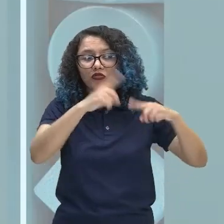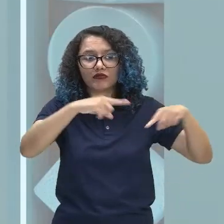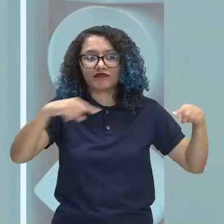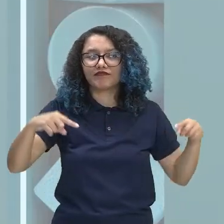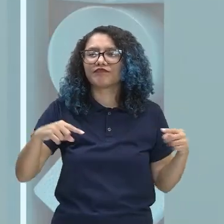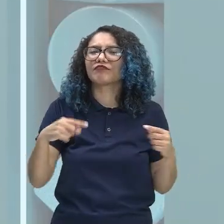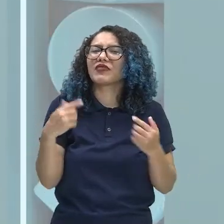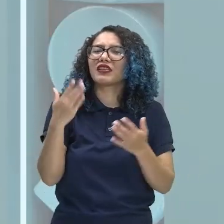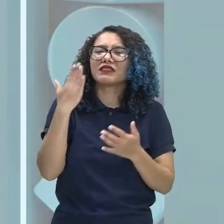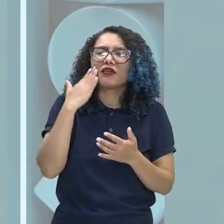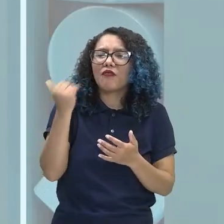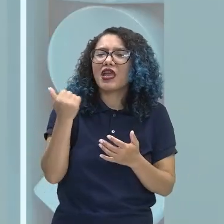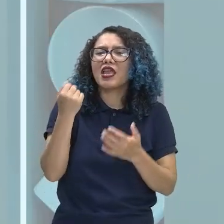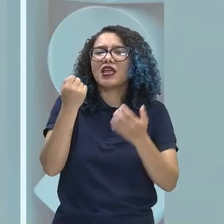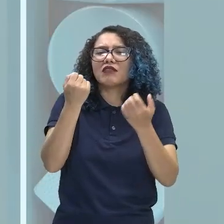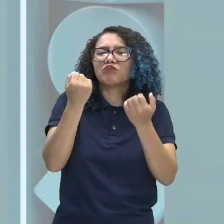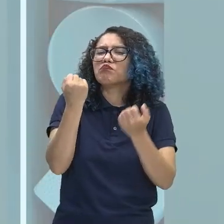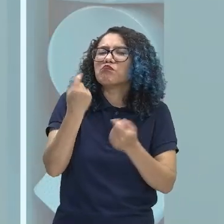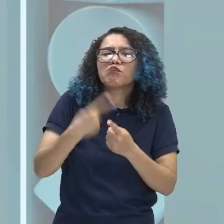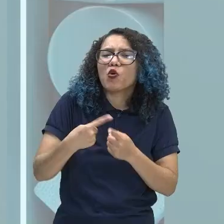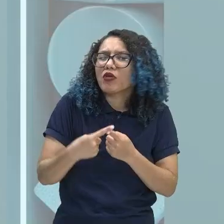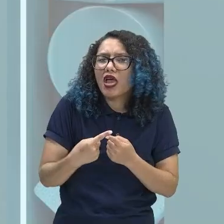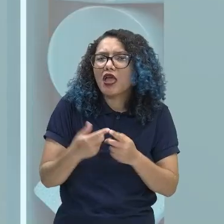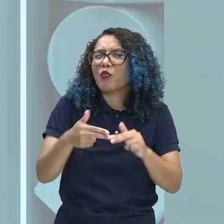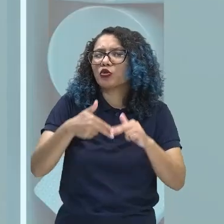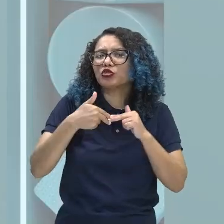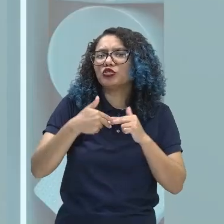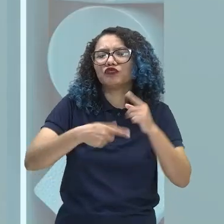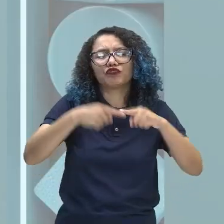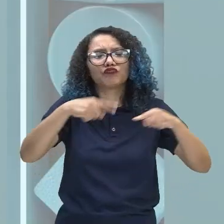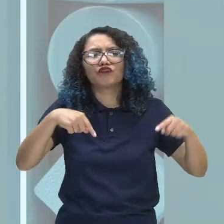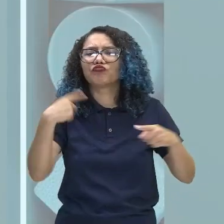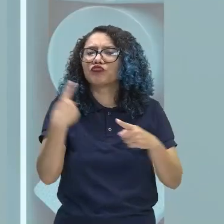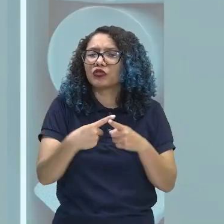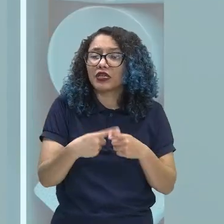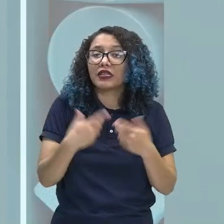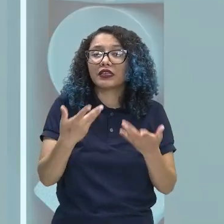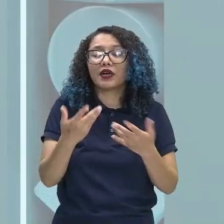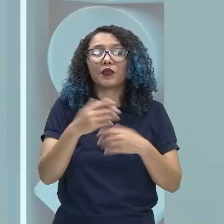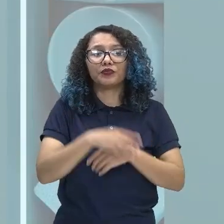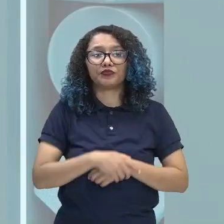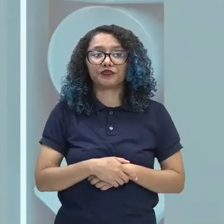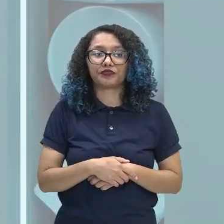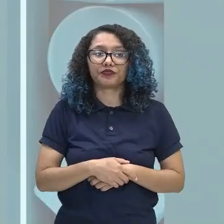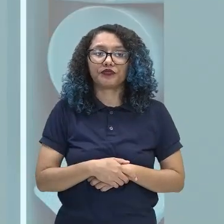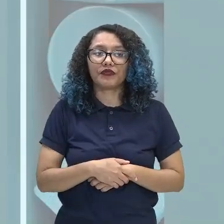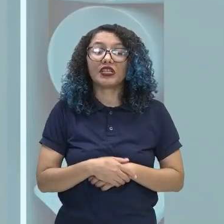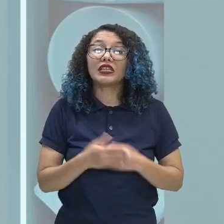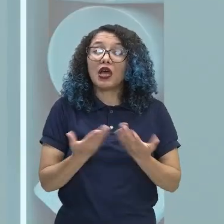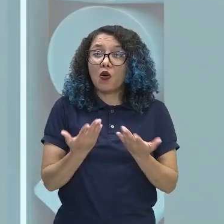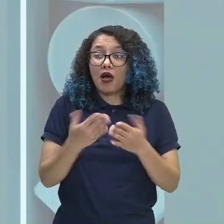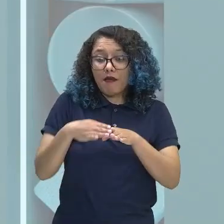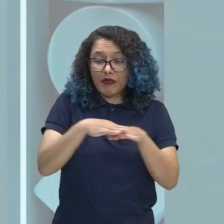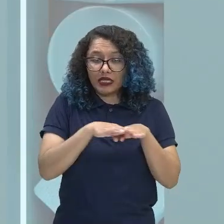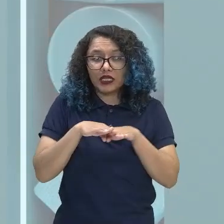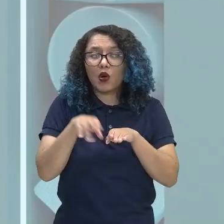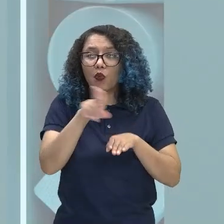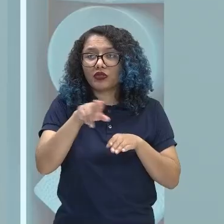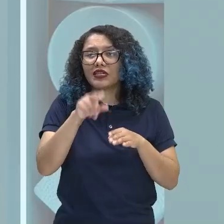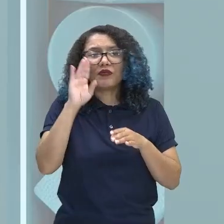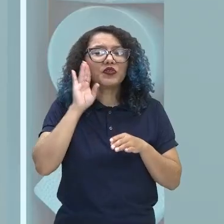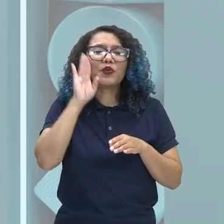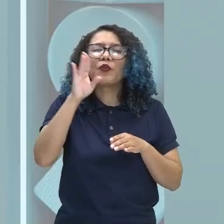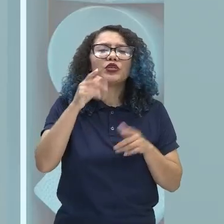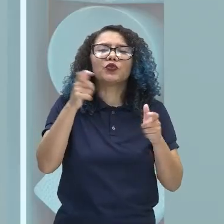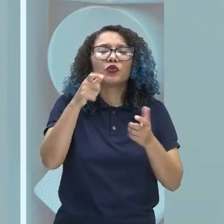ocorrem. Então, mais comumente usada na linguagem escrita, né, no caso, a língua padronizada, e ela vai ser